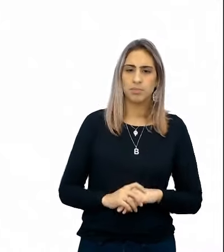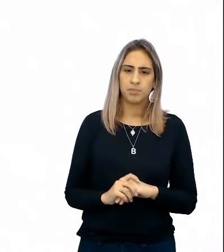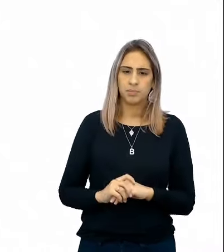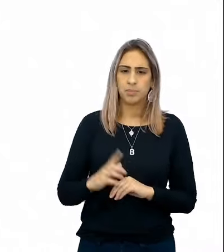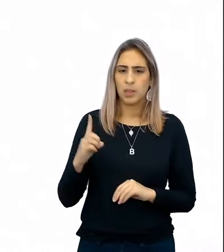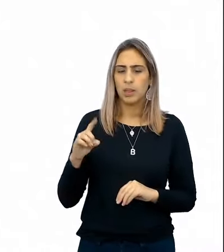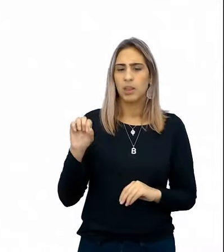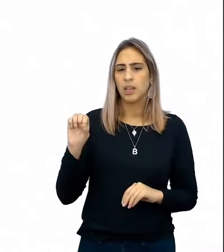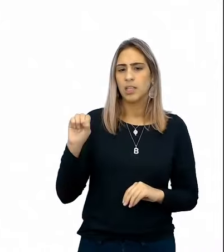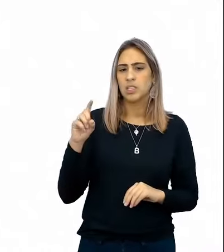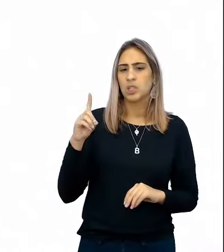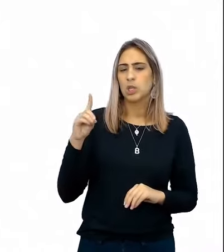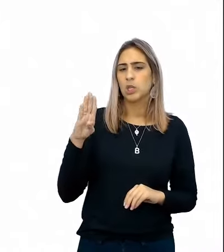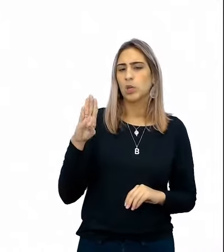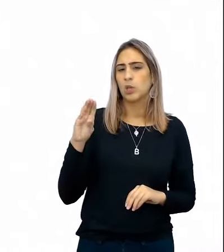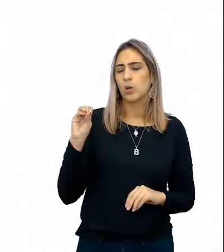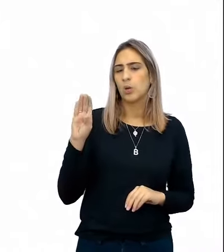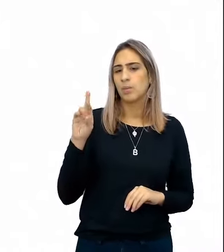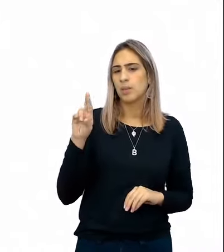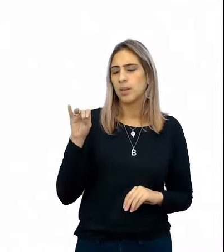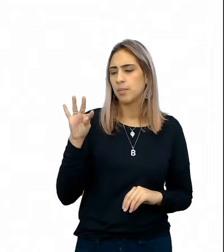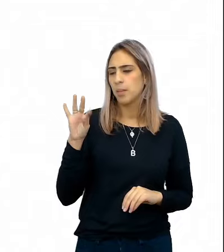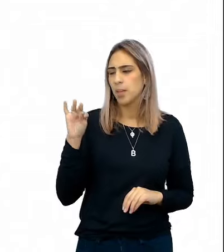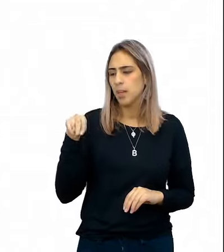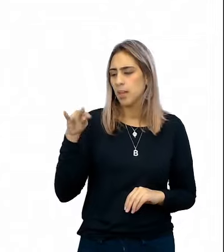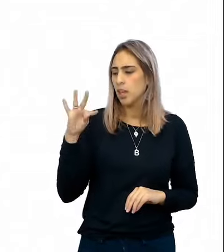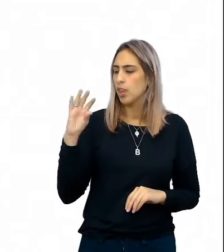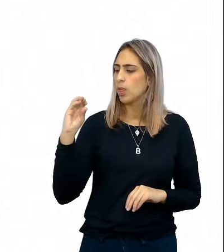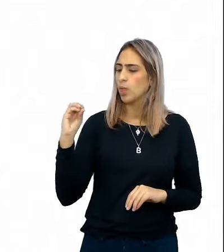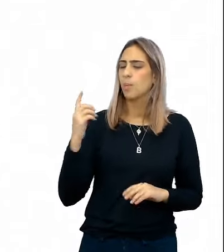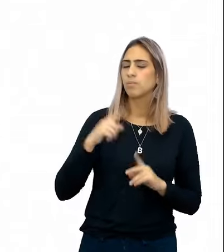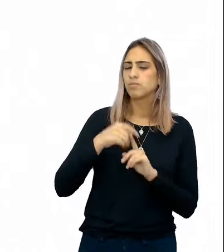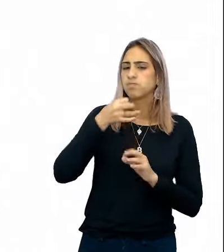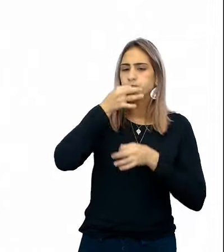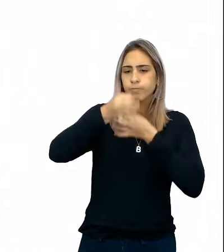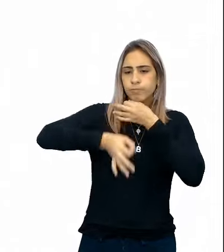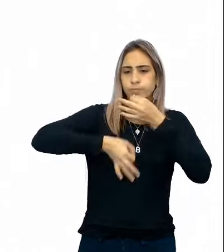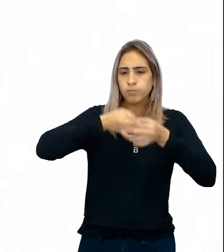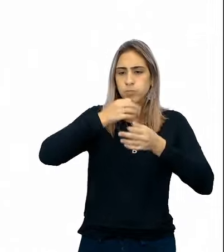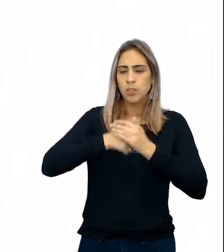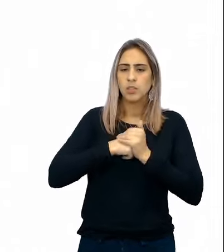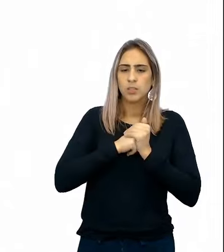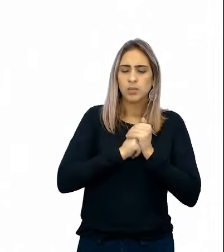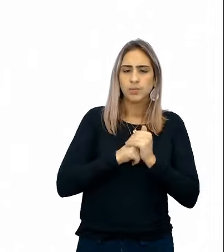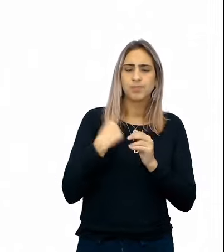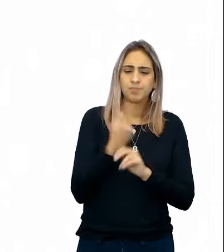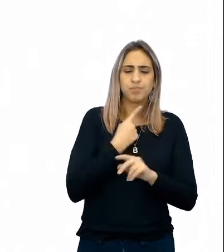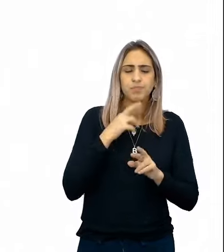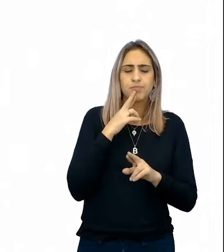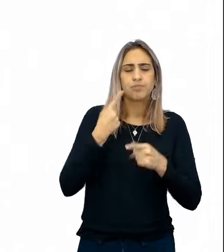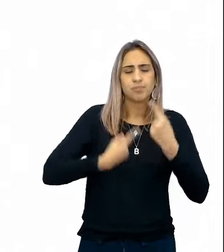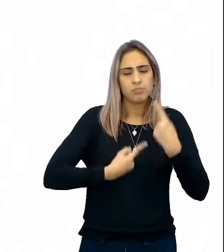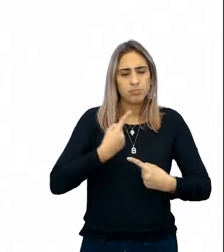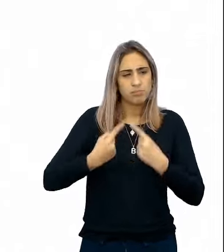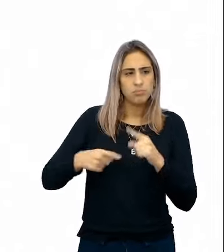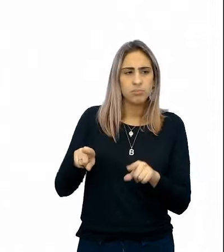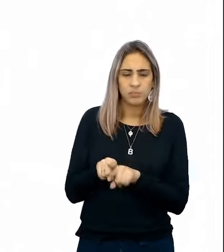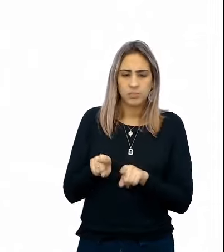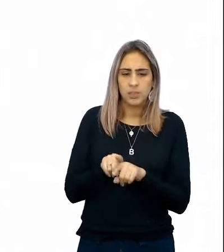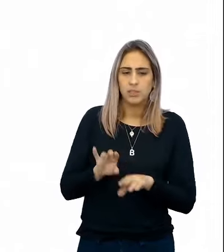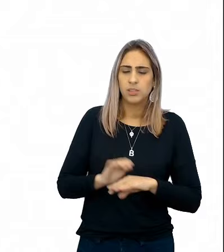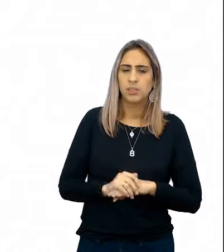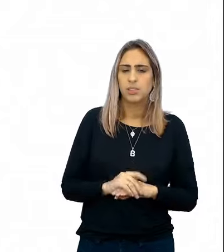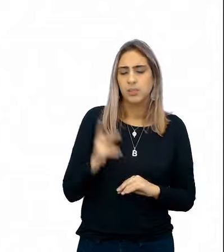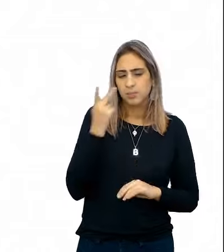Então, a gente propõe algumas sugestões, a gente discute algumas sugestões aqui para que vocês